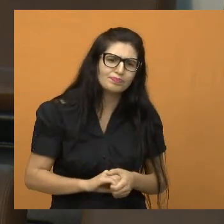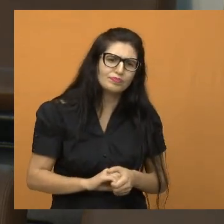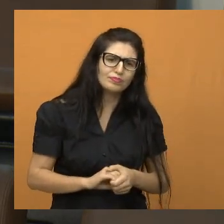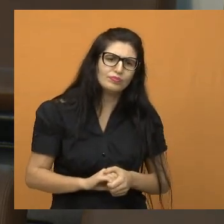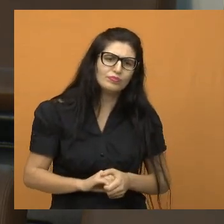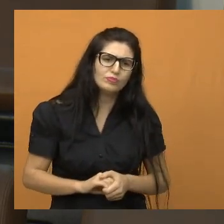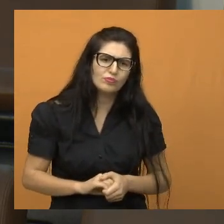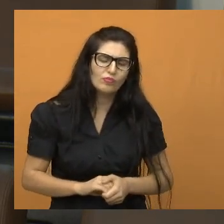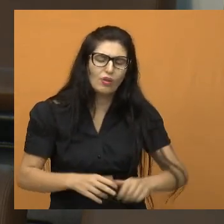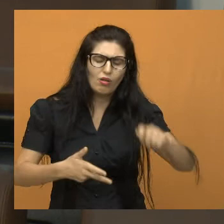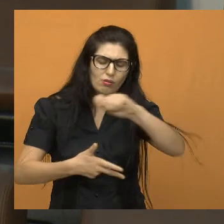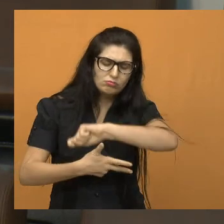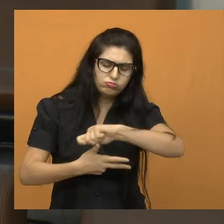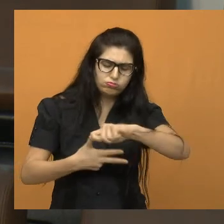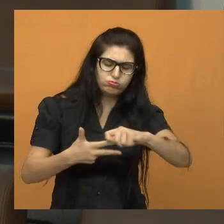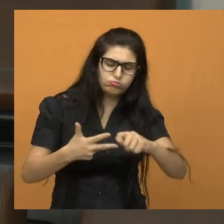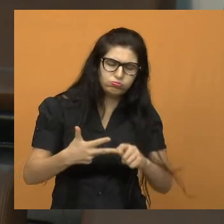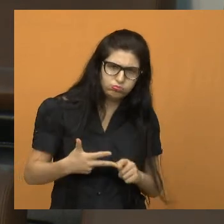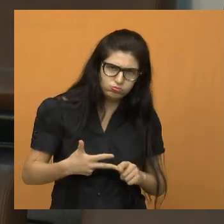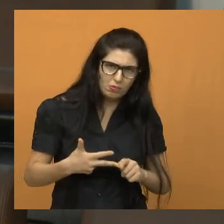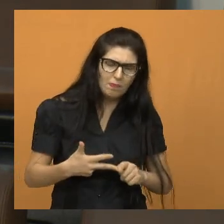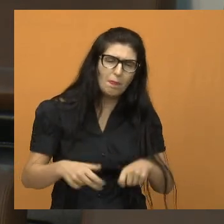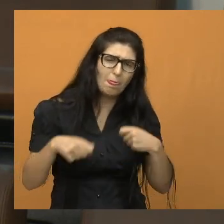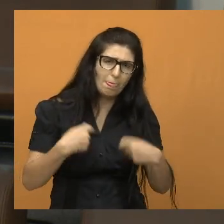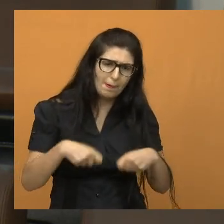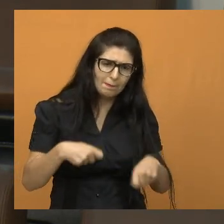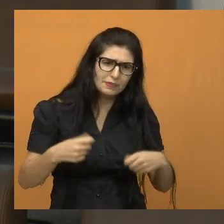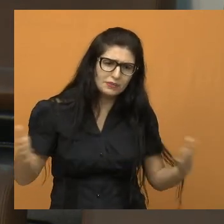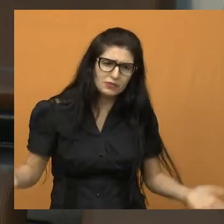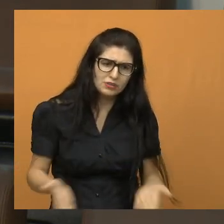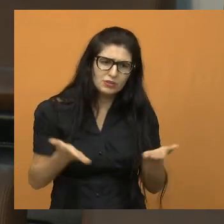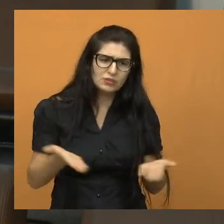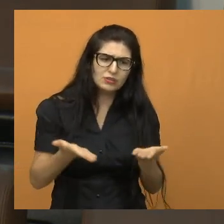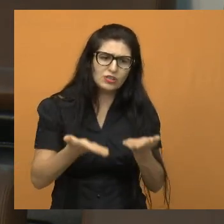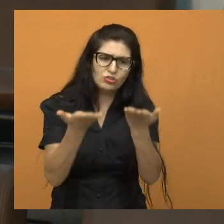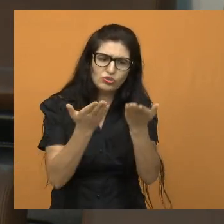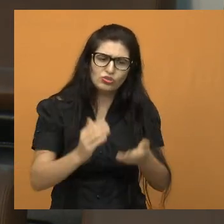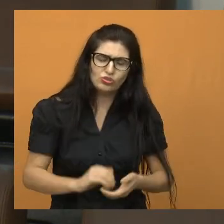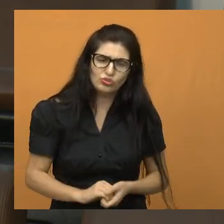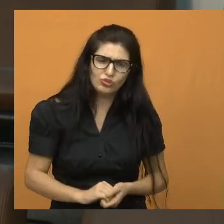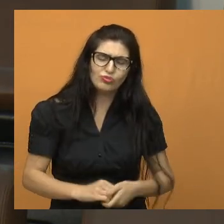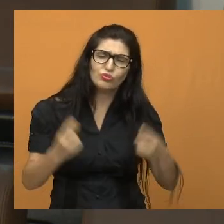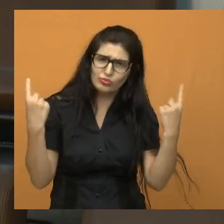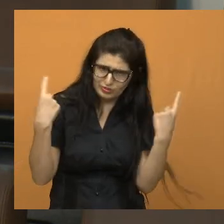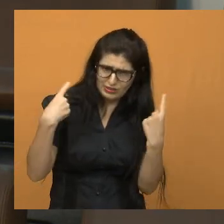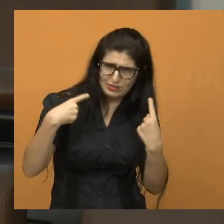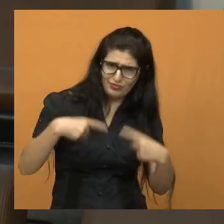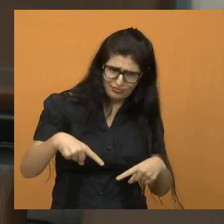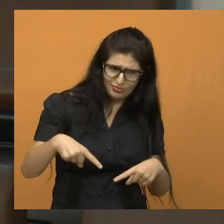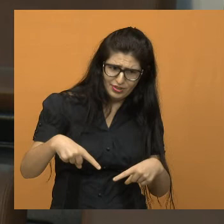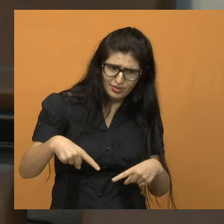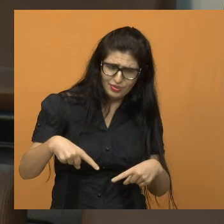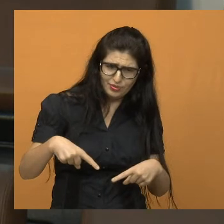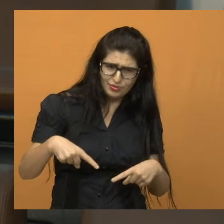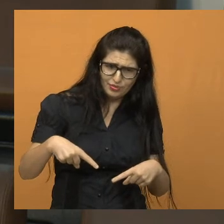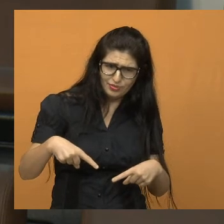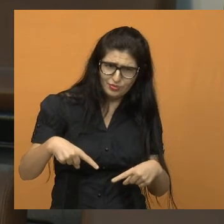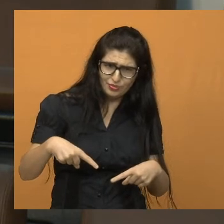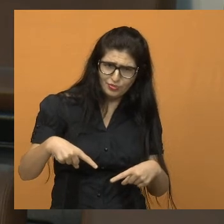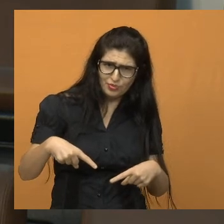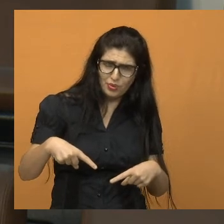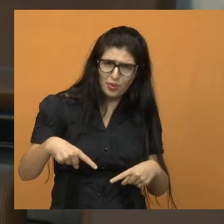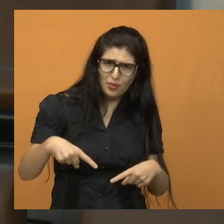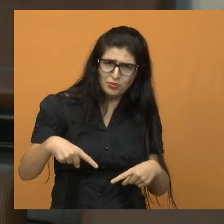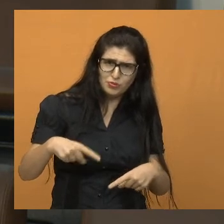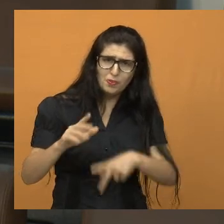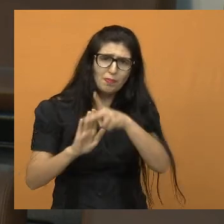poderes públicos, uma motivação, um incentivo, um desafio para esses